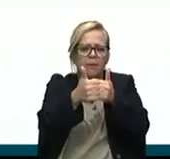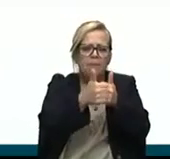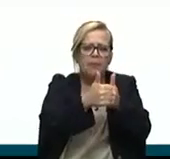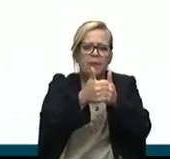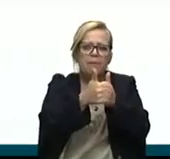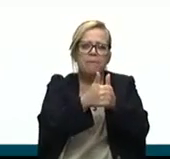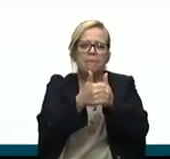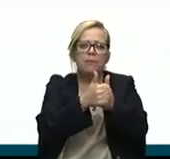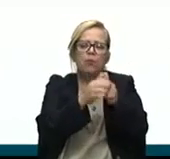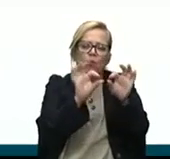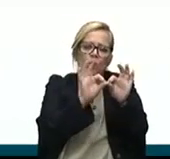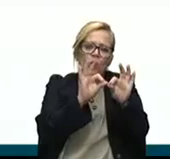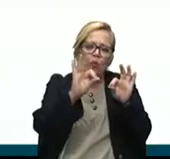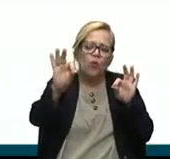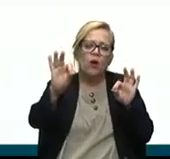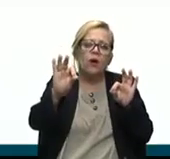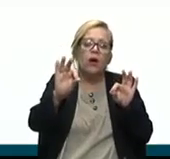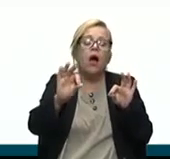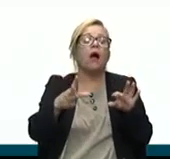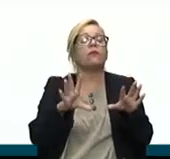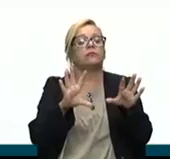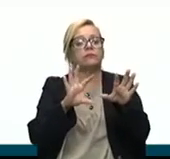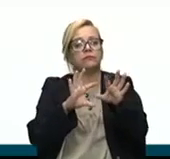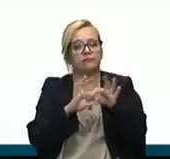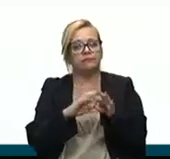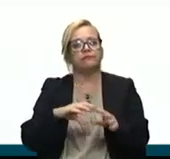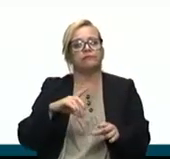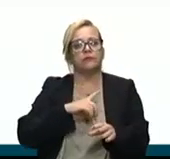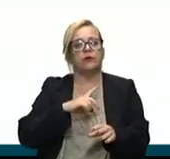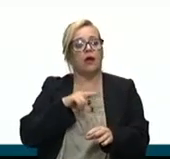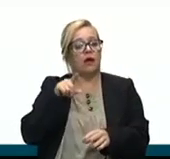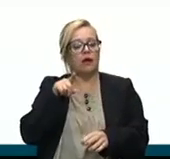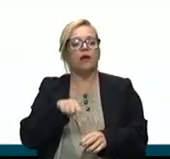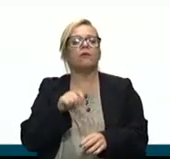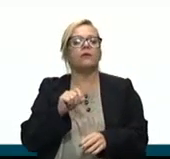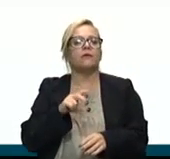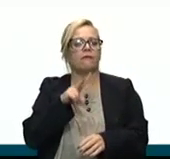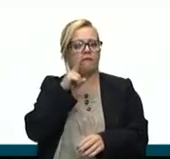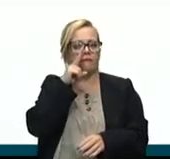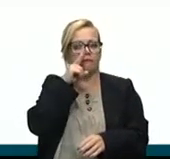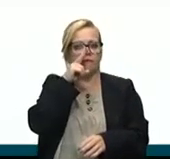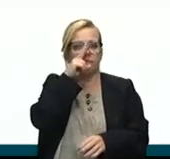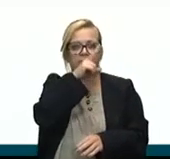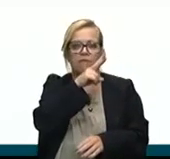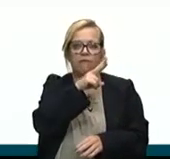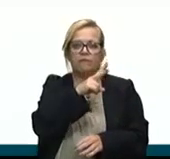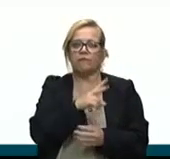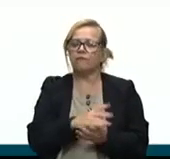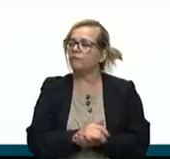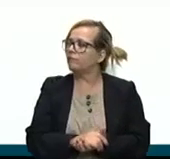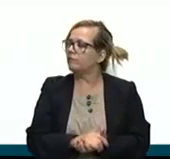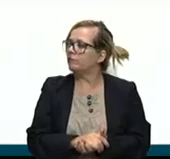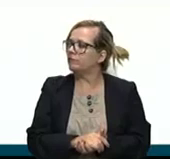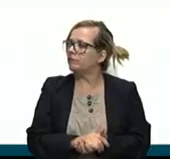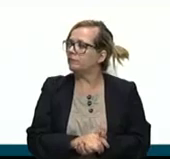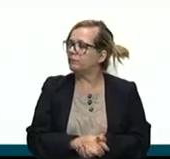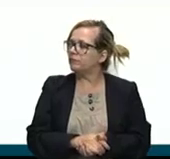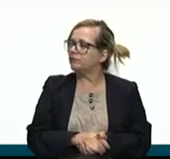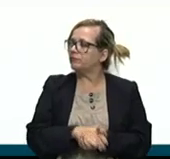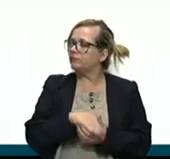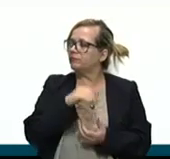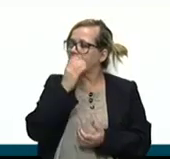reta. Então, a correlação ela existe e ela é forte. Então, nós dizemos que a correlação é